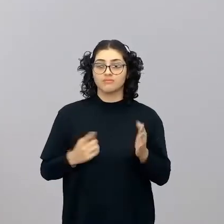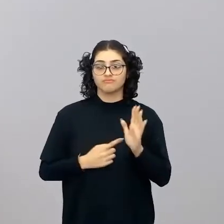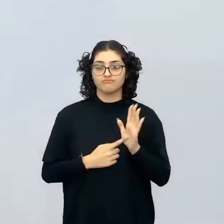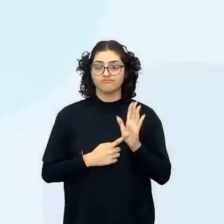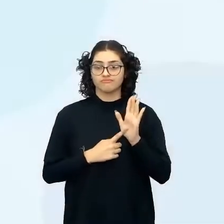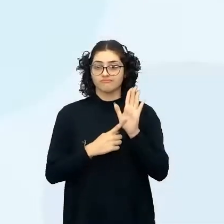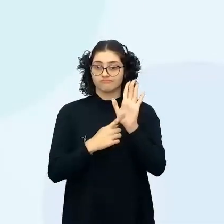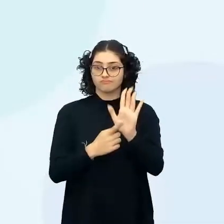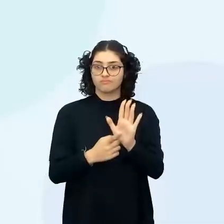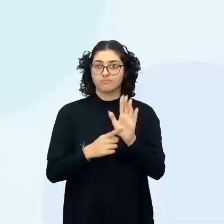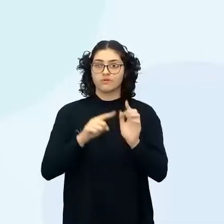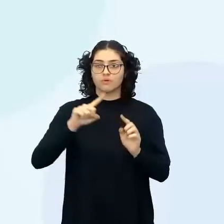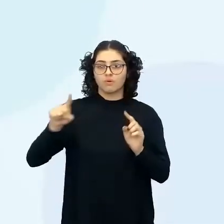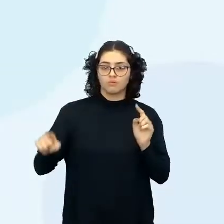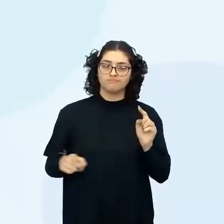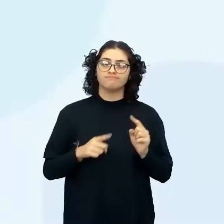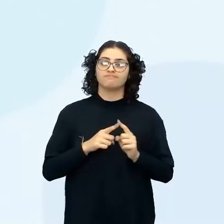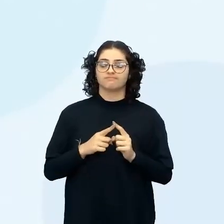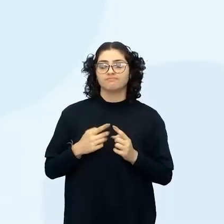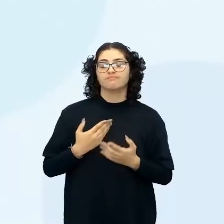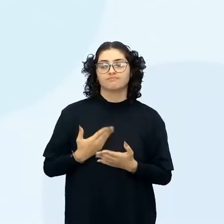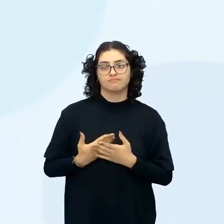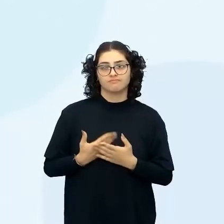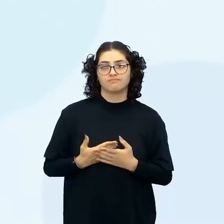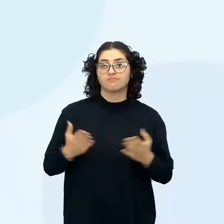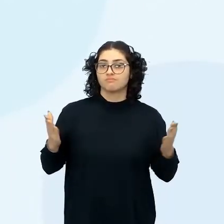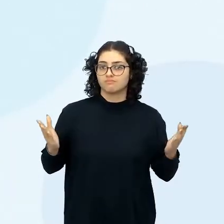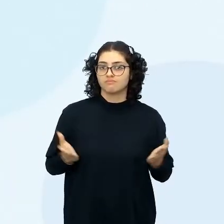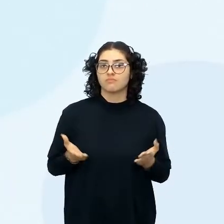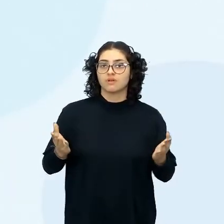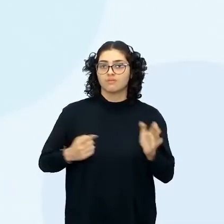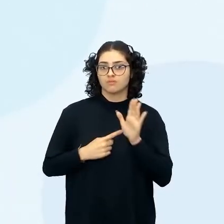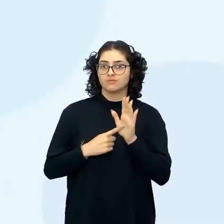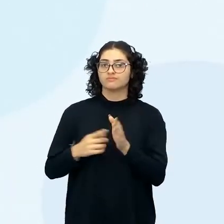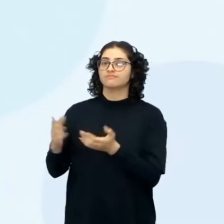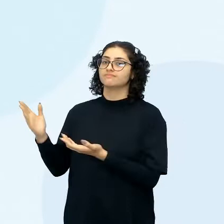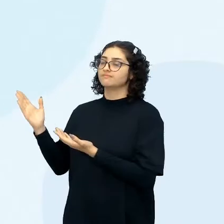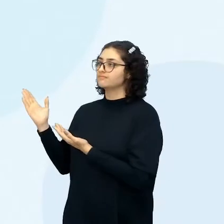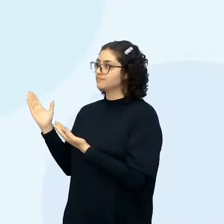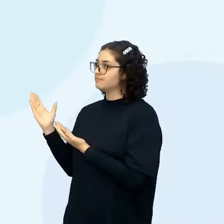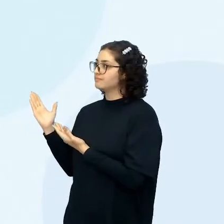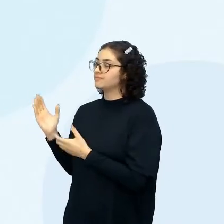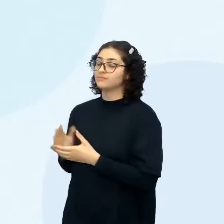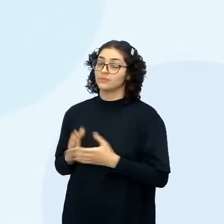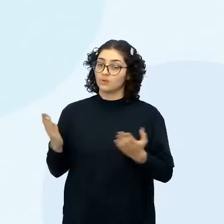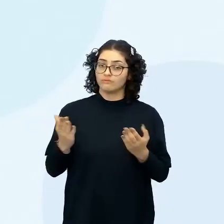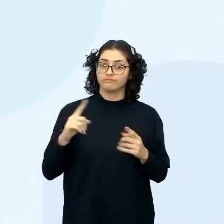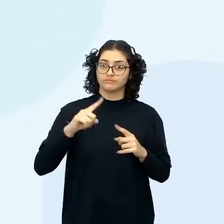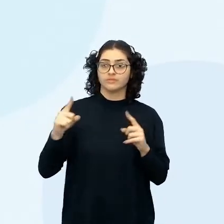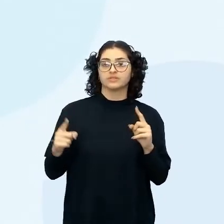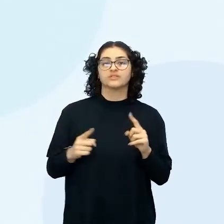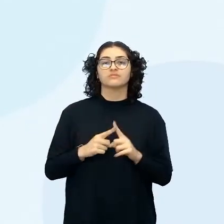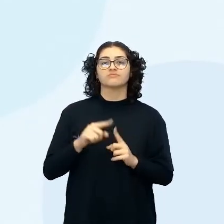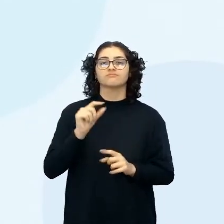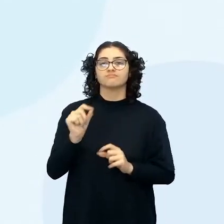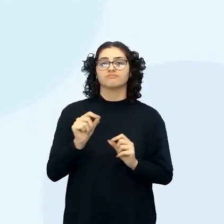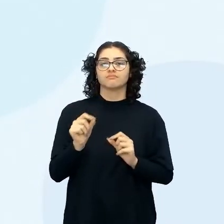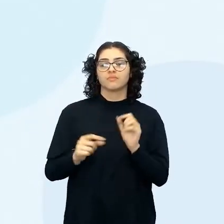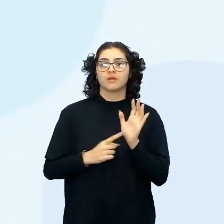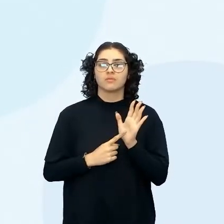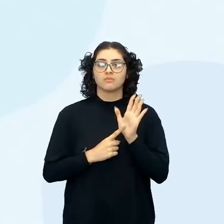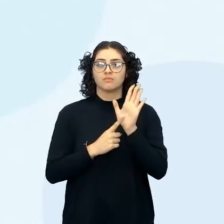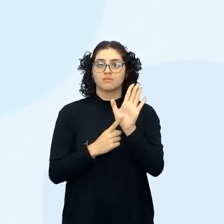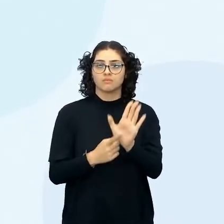então, os objetivos, então, da nossa aula, que seguem aí para vocês. O objetivo de hoje é apresentar a